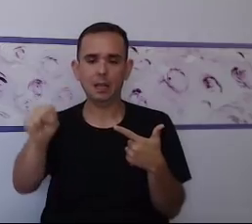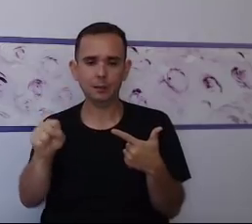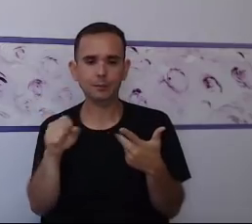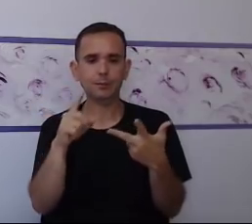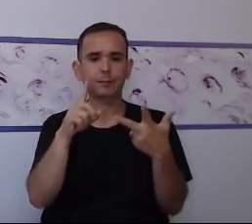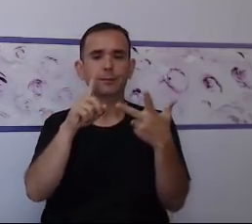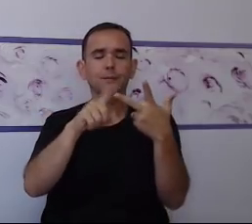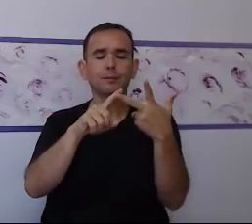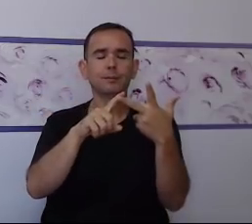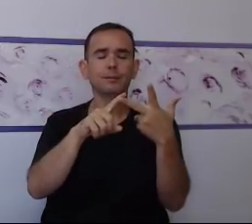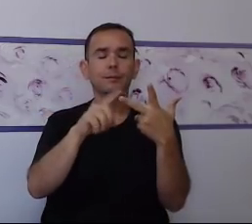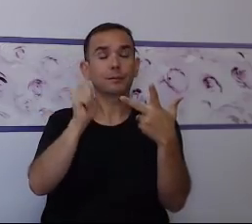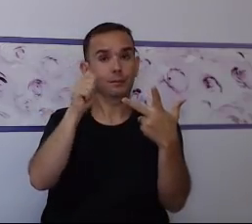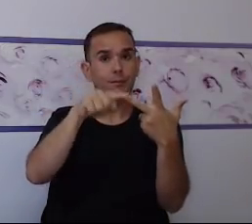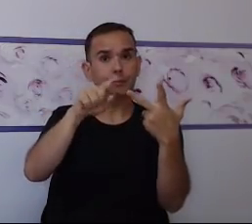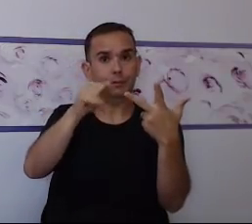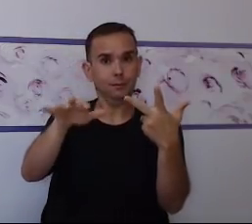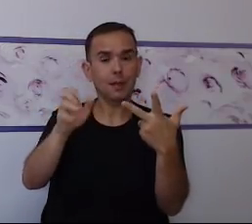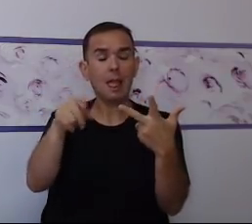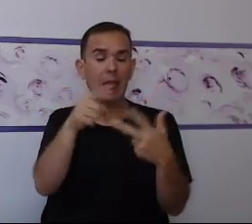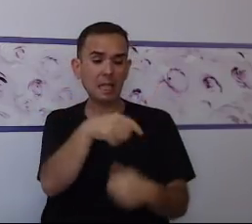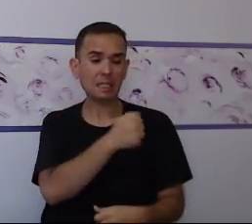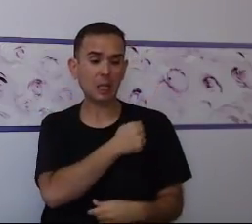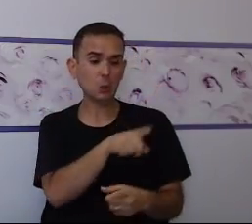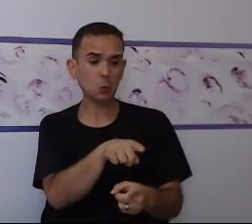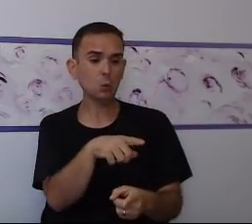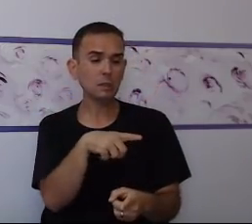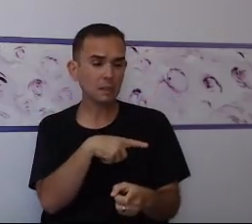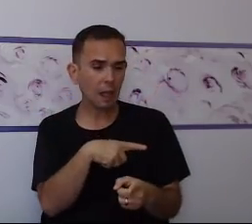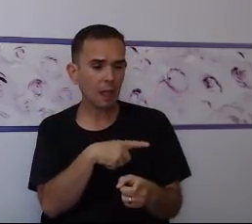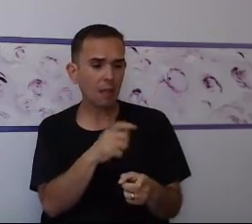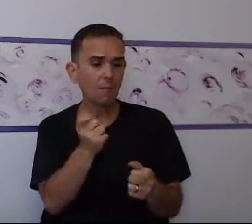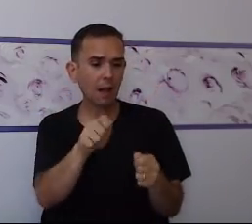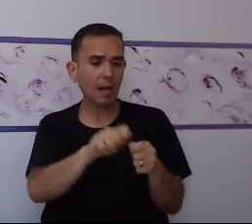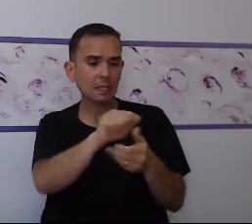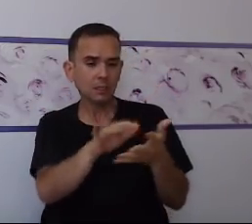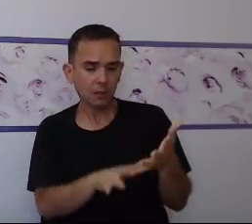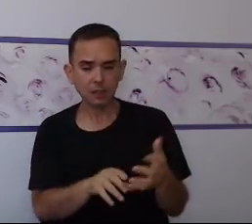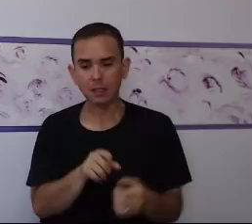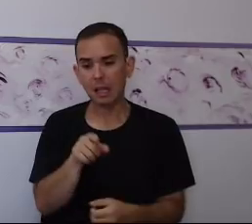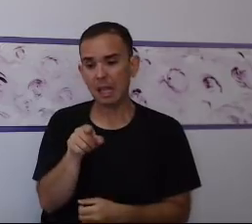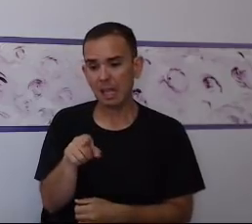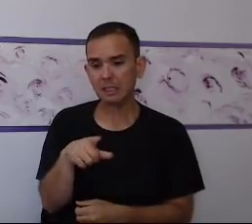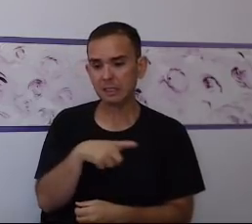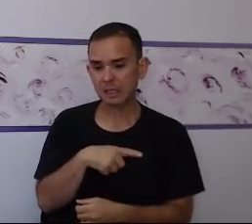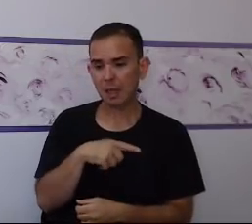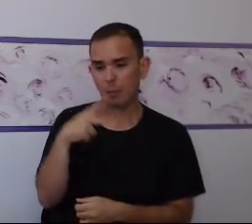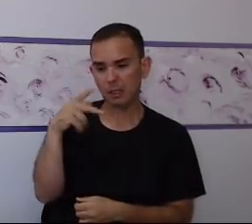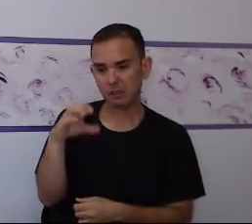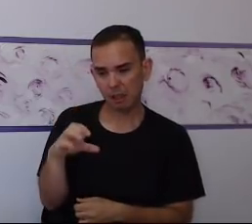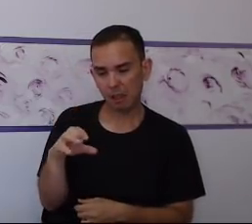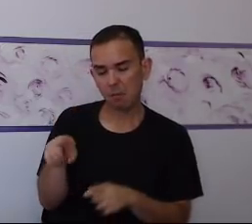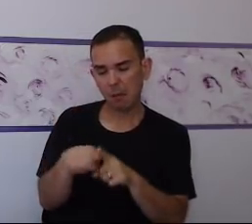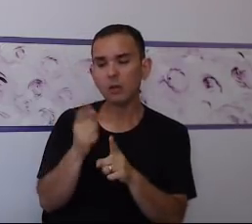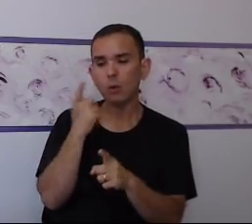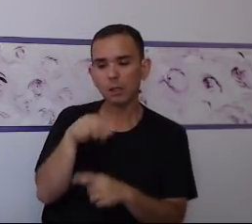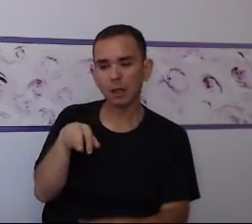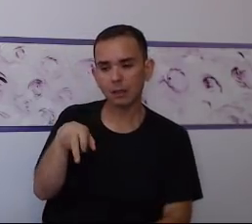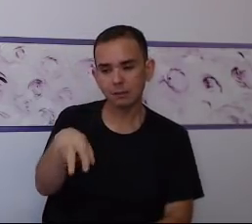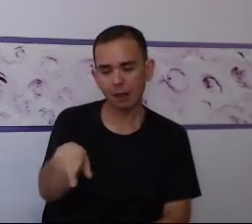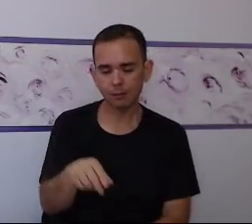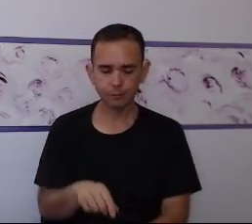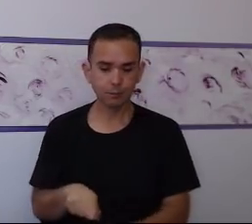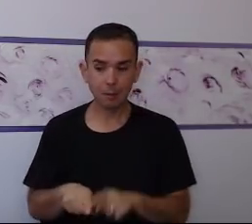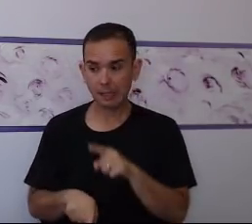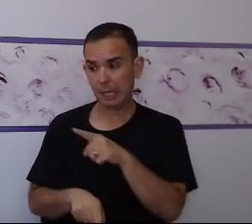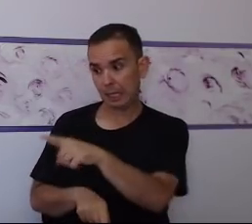paralisia cerebral. Ah, mas esse aluno, ele consegue realizar essa atividade. Ah, mas esse aluno tem paralisia cerebral, mas ele consegue andar. Ah,